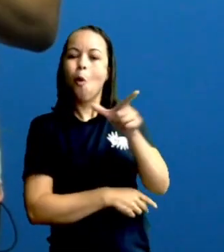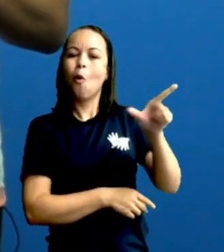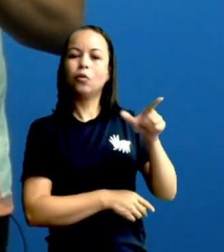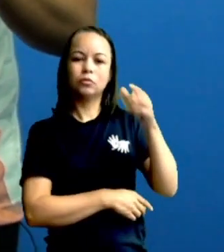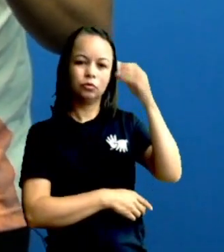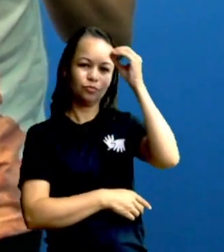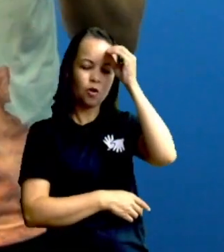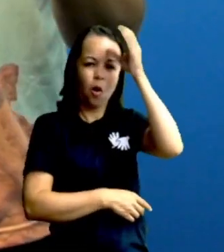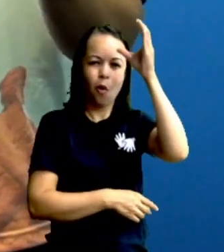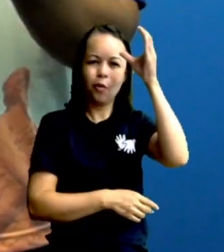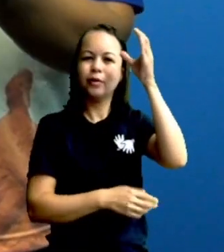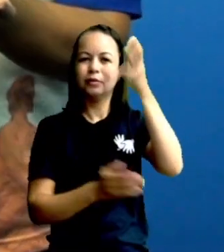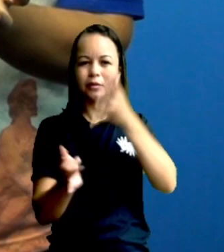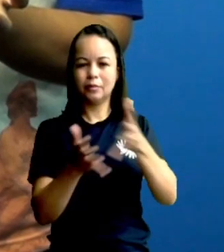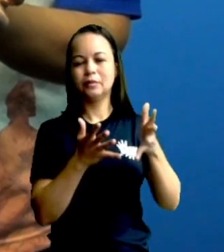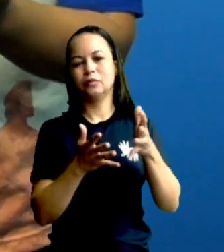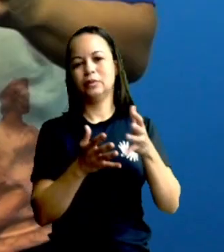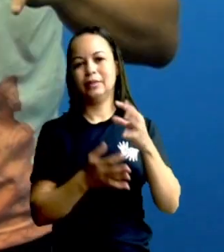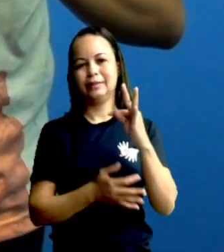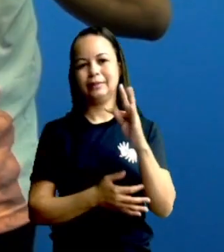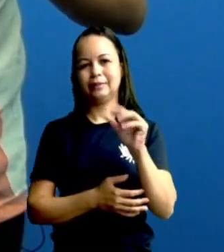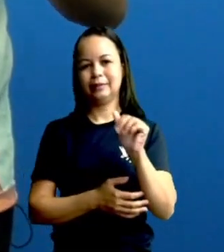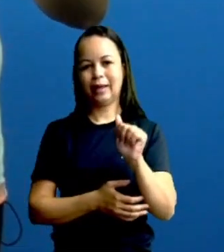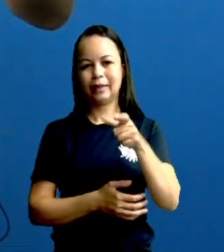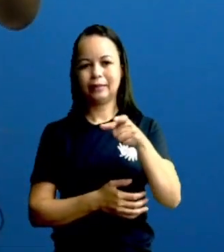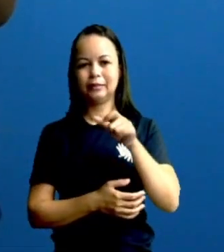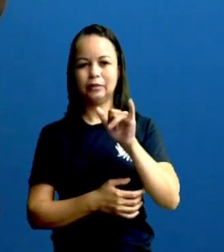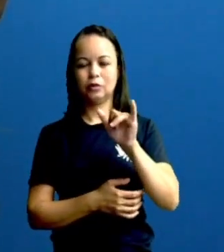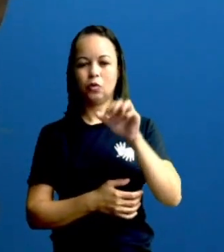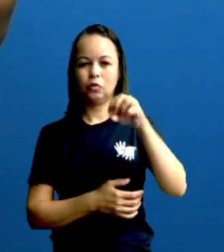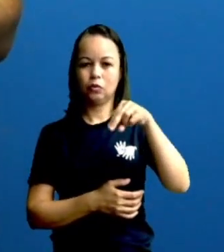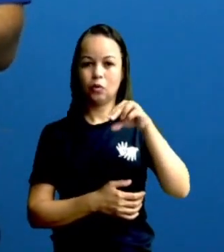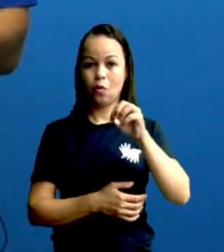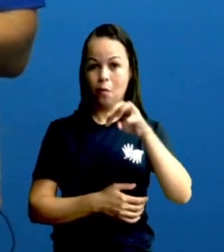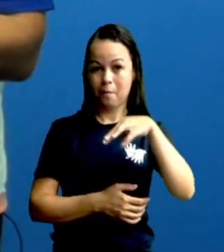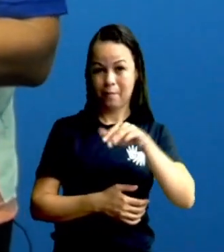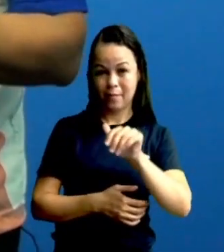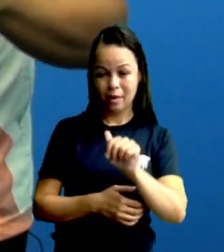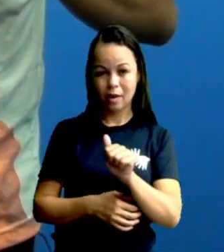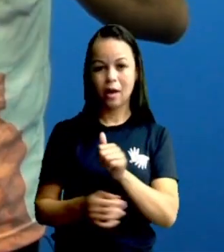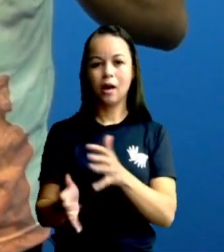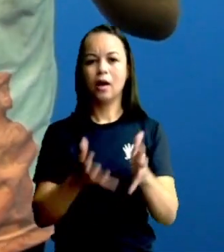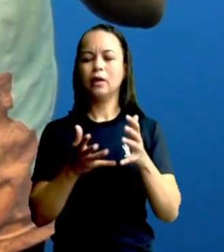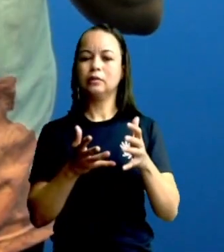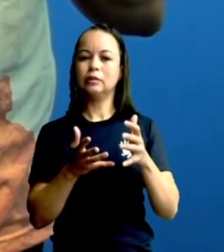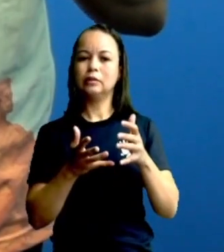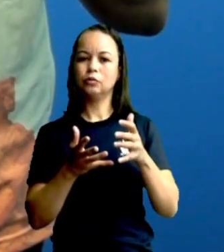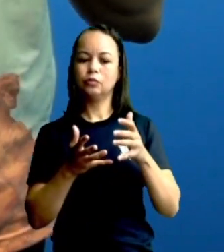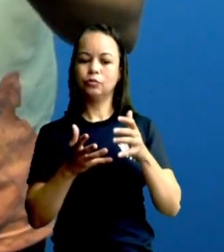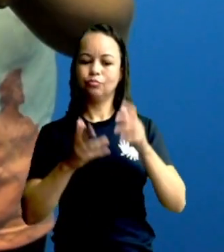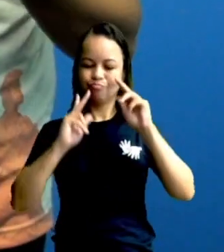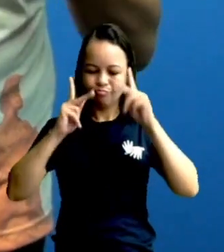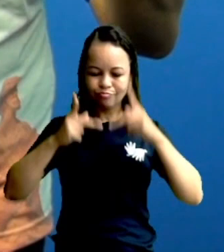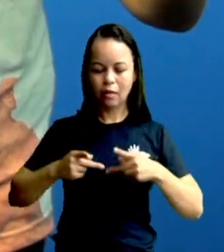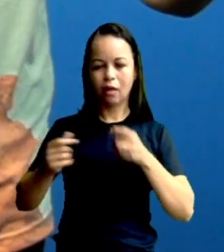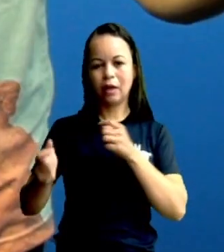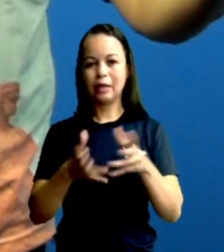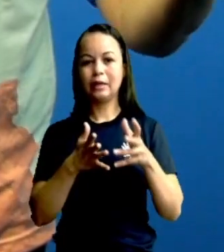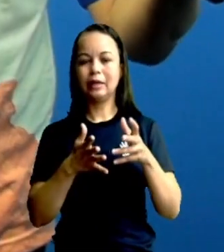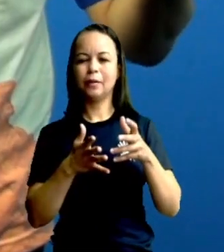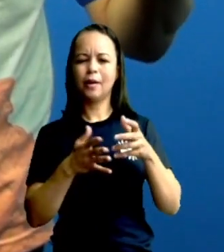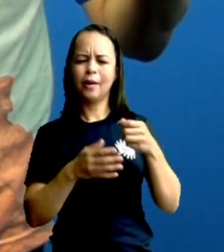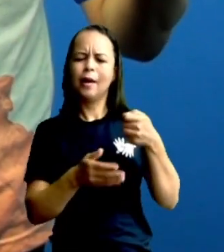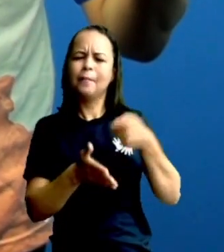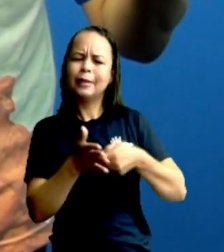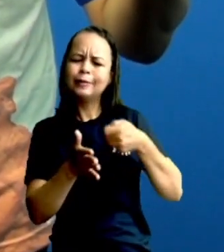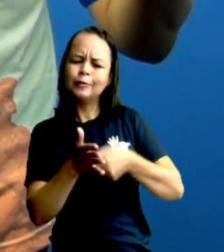tem um pouco de taxonomia, né? Tem um pouco da classificação dos seres. Então, cabe a gente sempre fazer esse